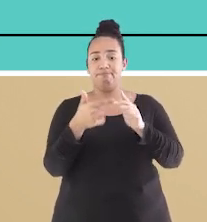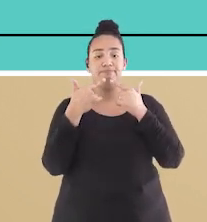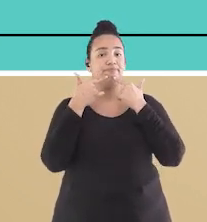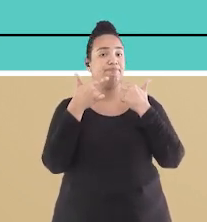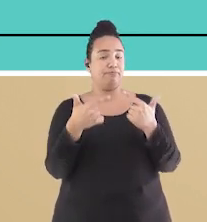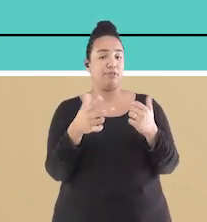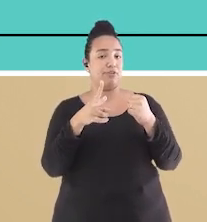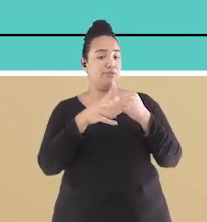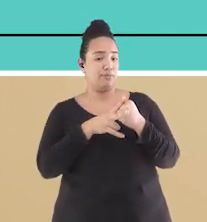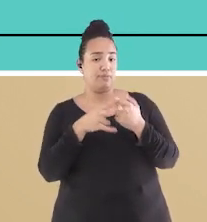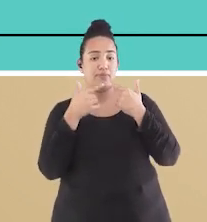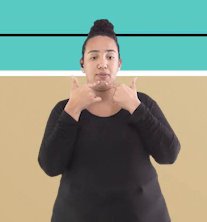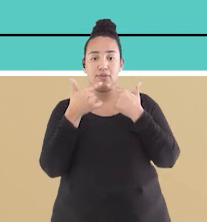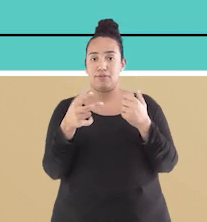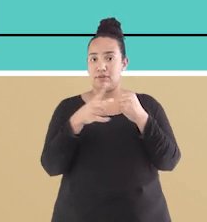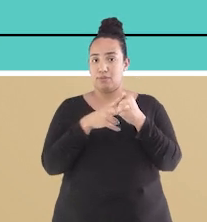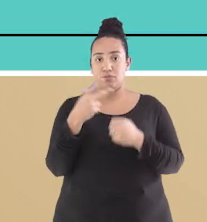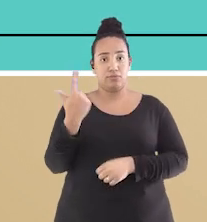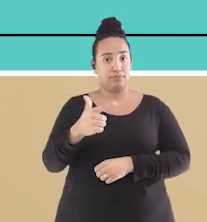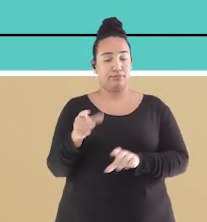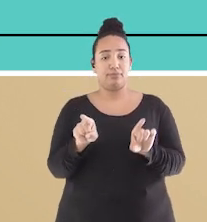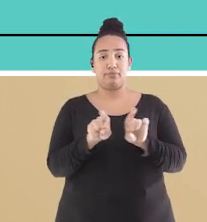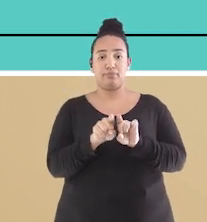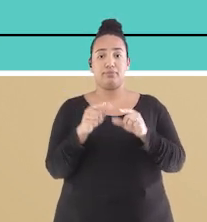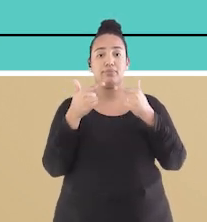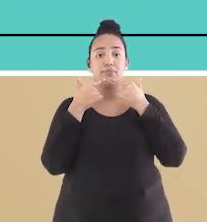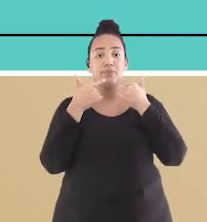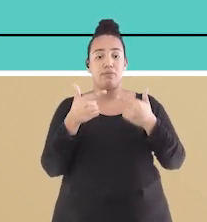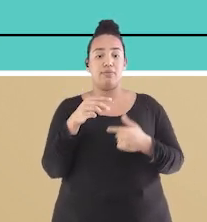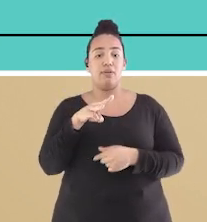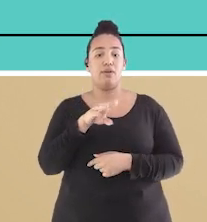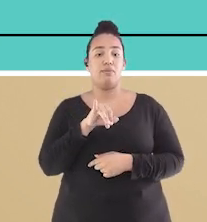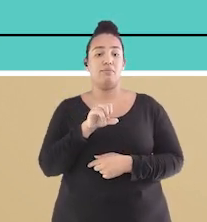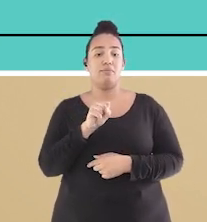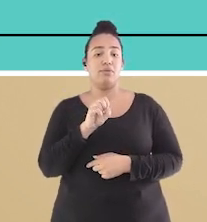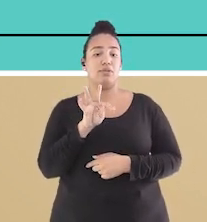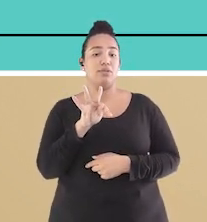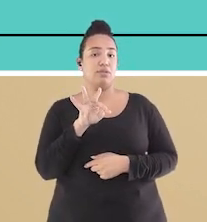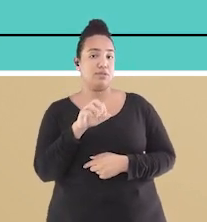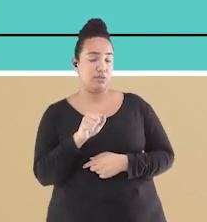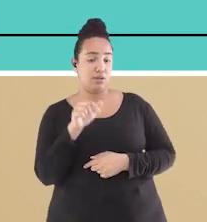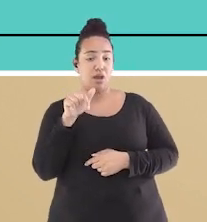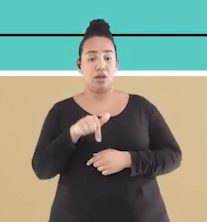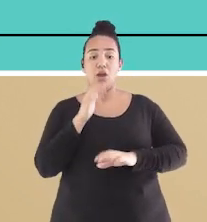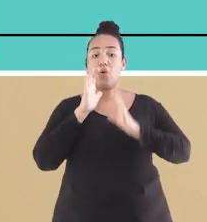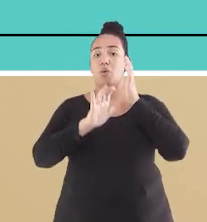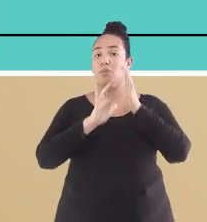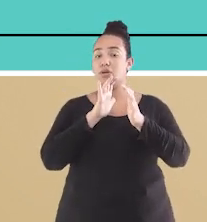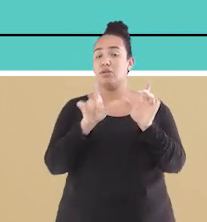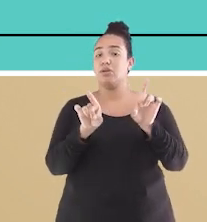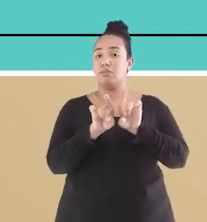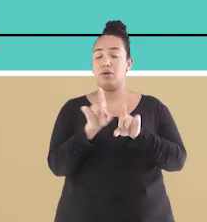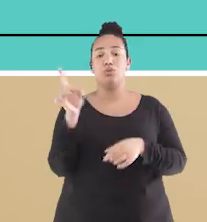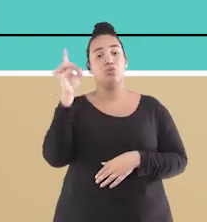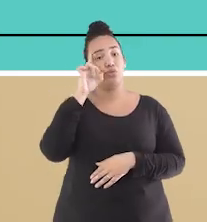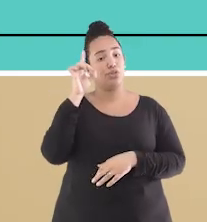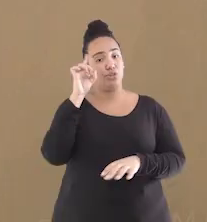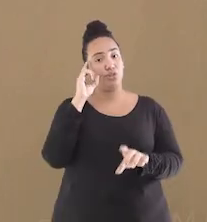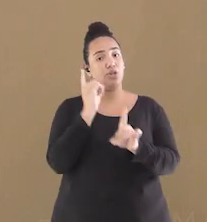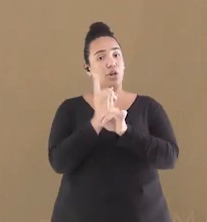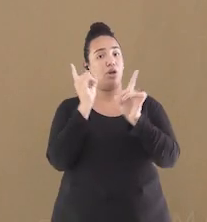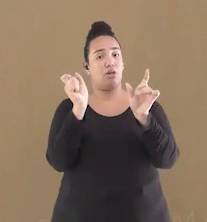verbal, não verbal e linguagem mista como forma de comunicação e como ela está presente em nosso